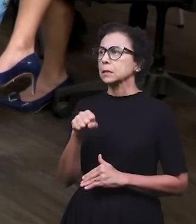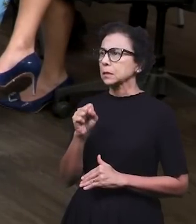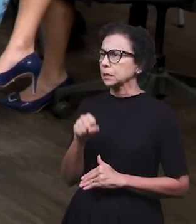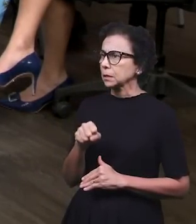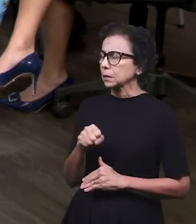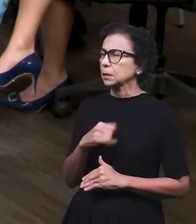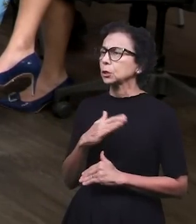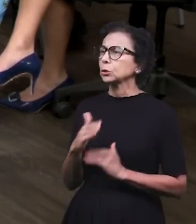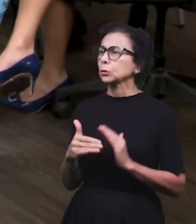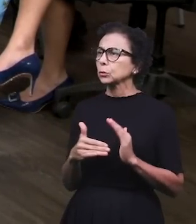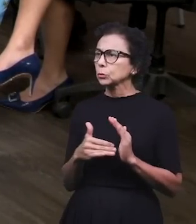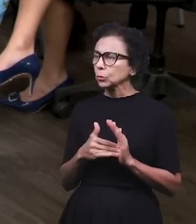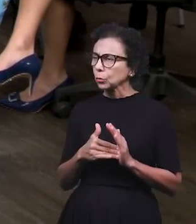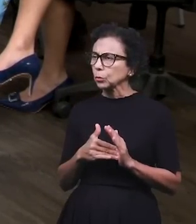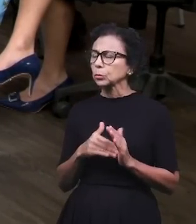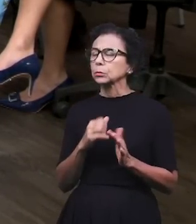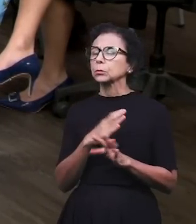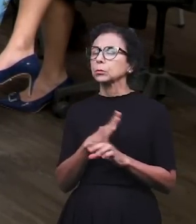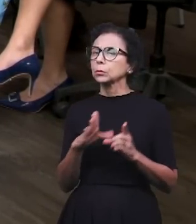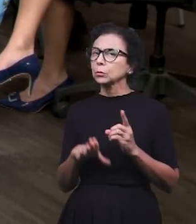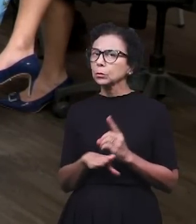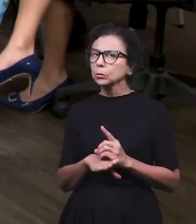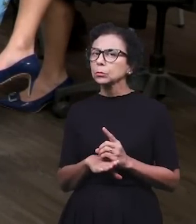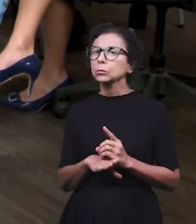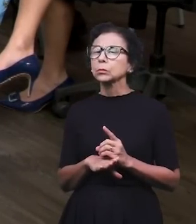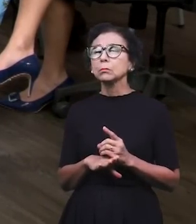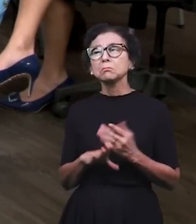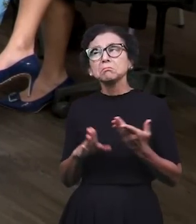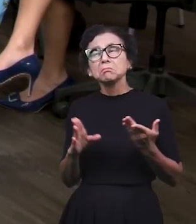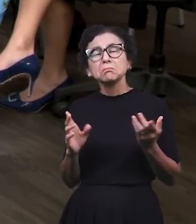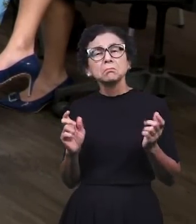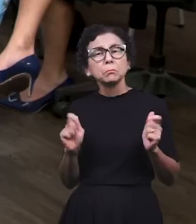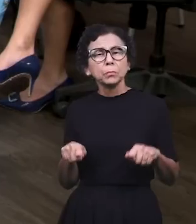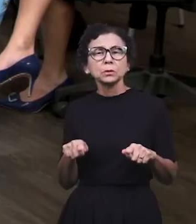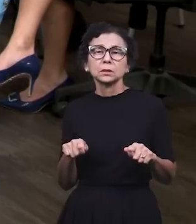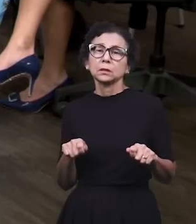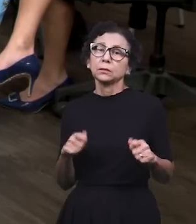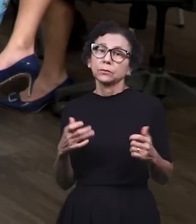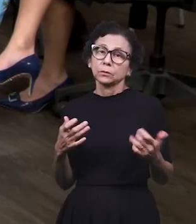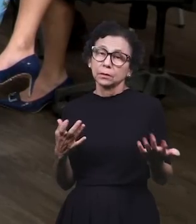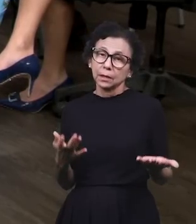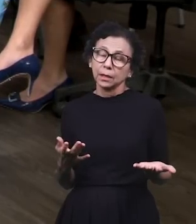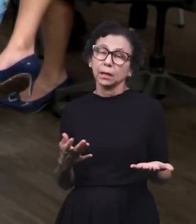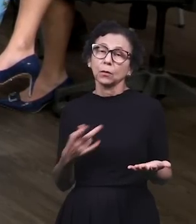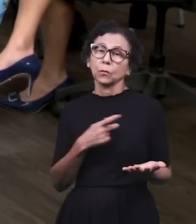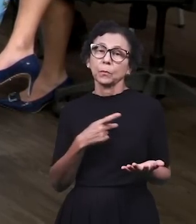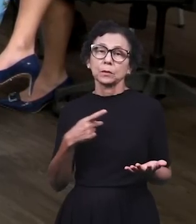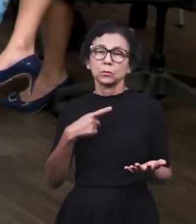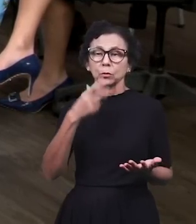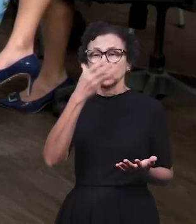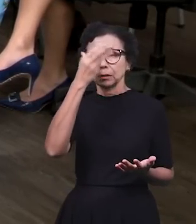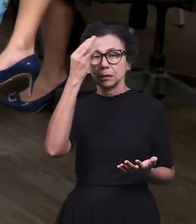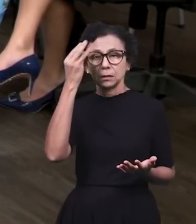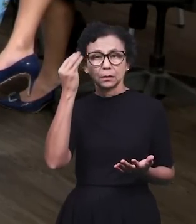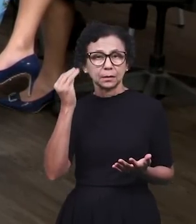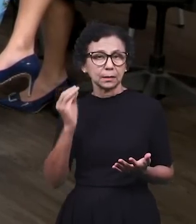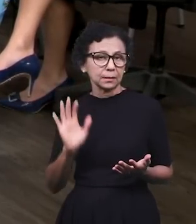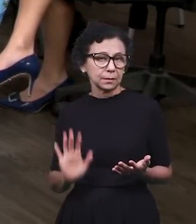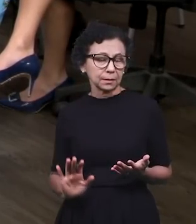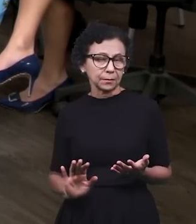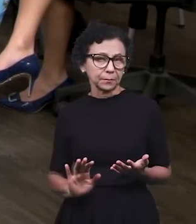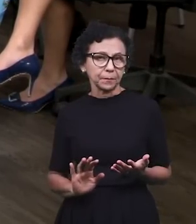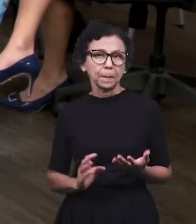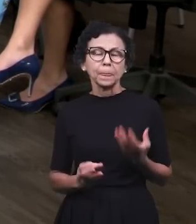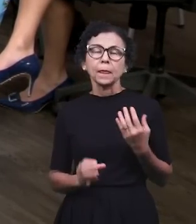Pode acontecer do pastor esquecer? Pode. Ou pode acontecer do pastor naquele dia não poder estar não na igreja. Não poder e não ter a bênção apostólica.